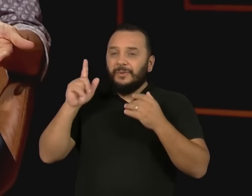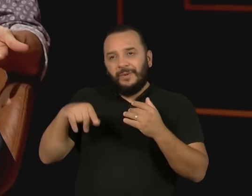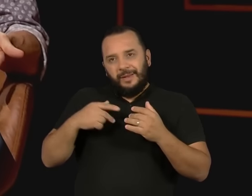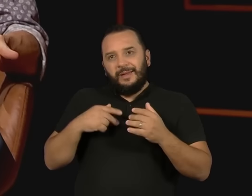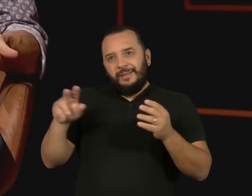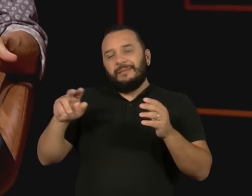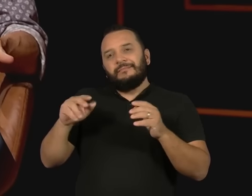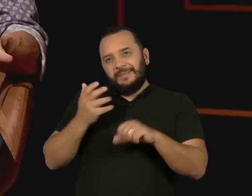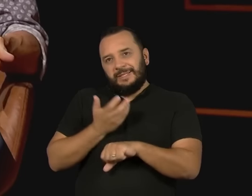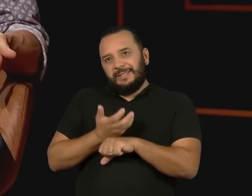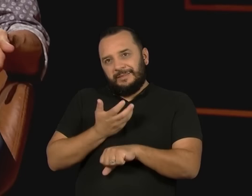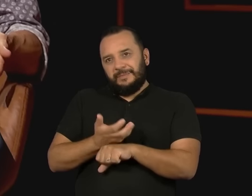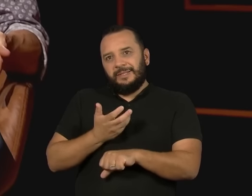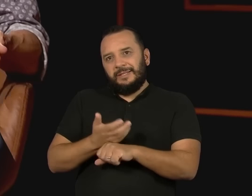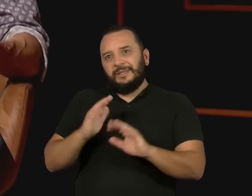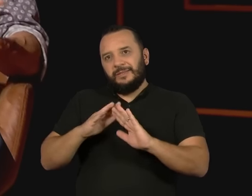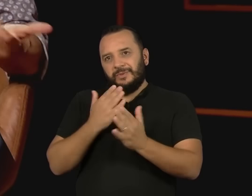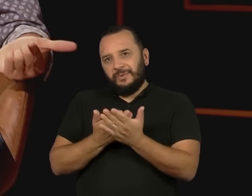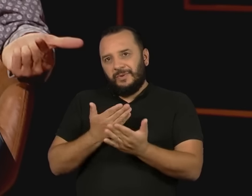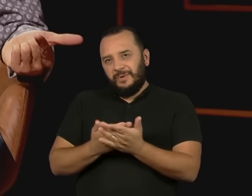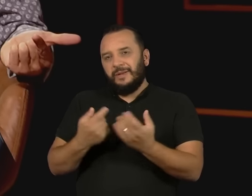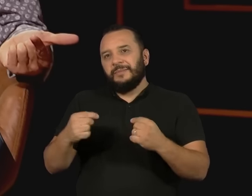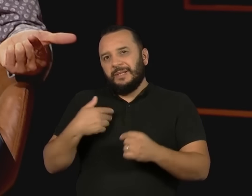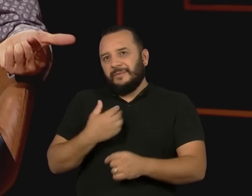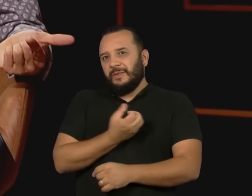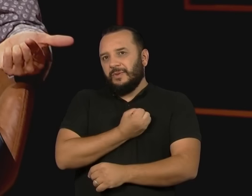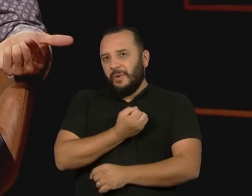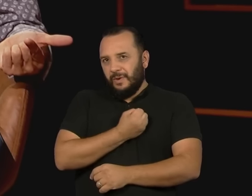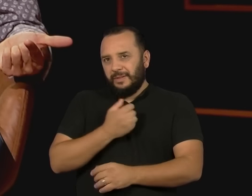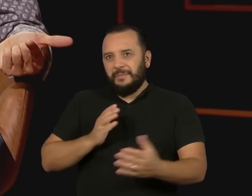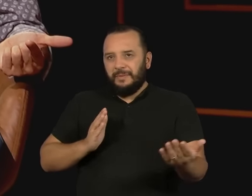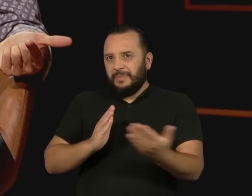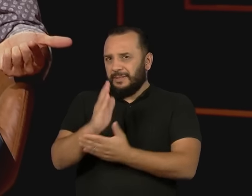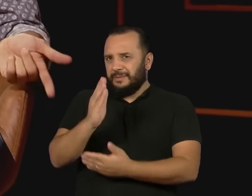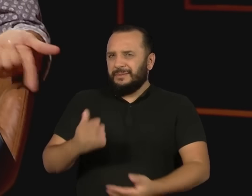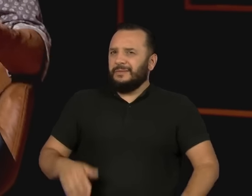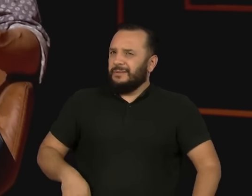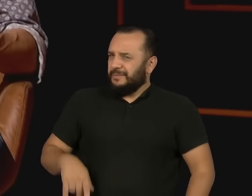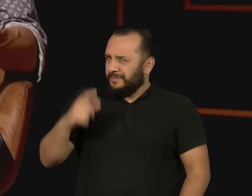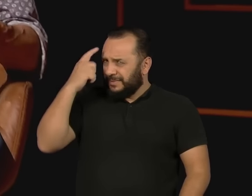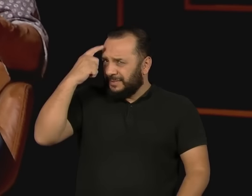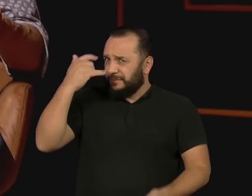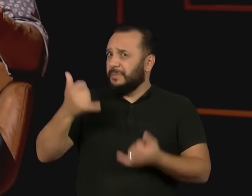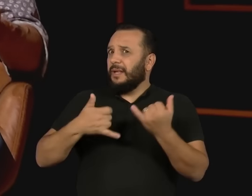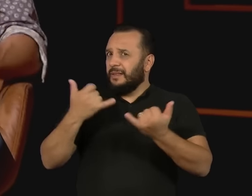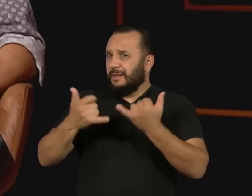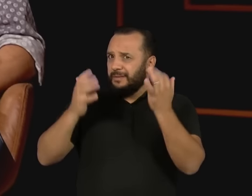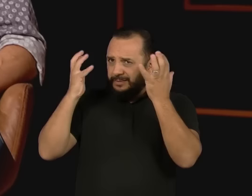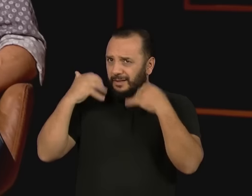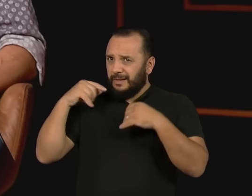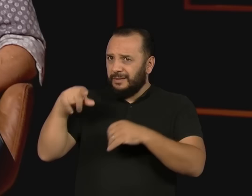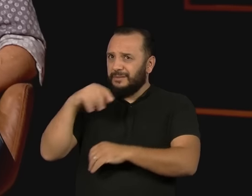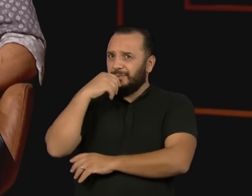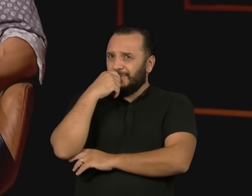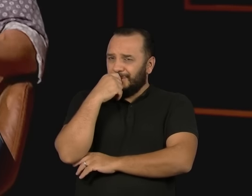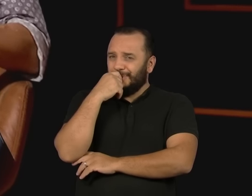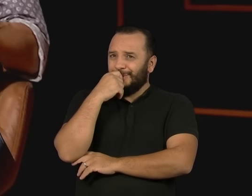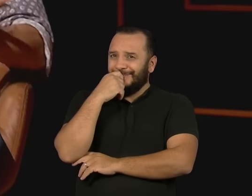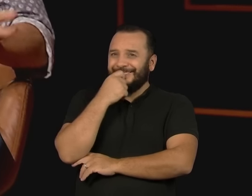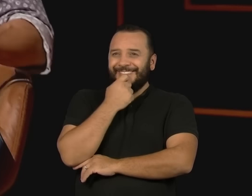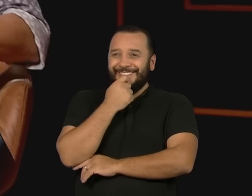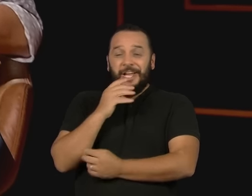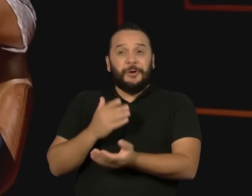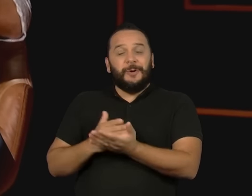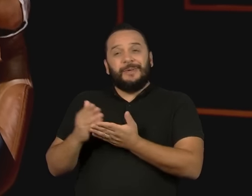escola, que dava nota e que precisava de média para passar, eu falava, gente, é uma brincadeira muito séria isso aí. Né? E comecei a